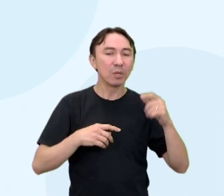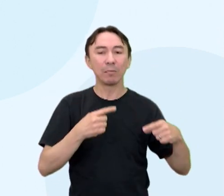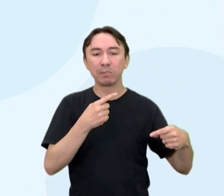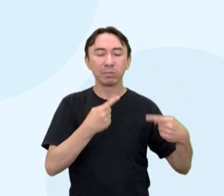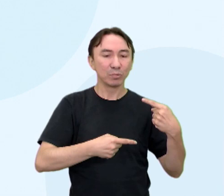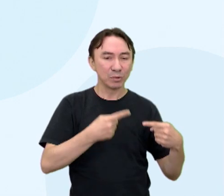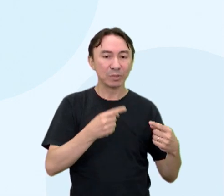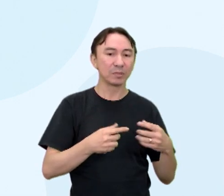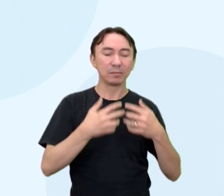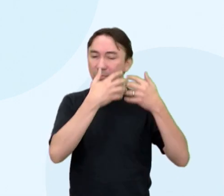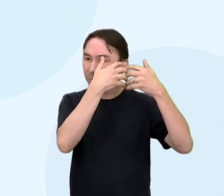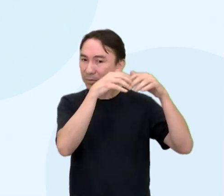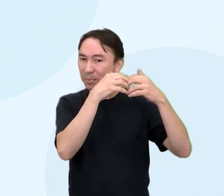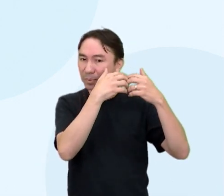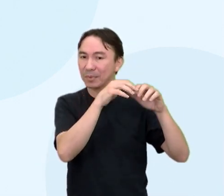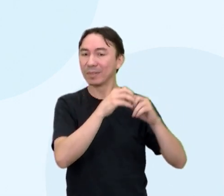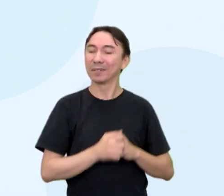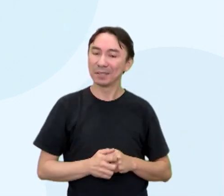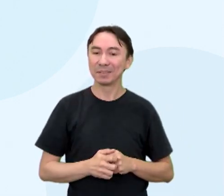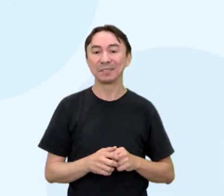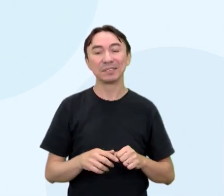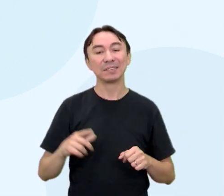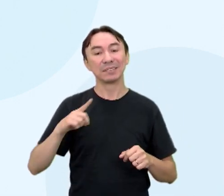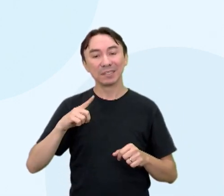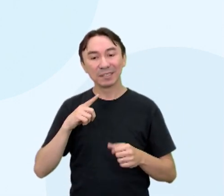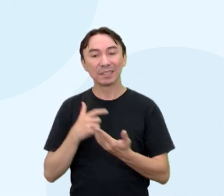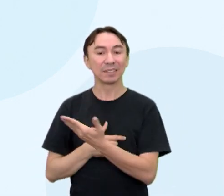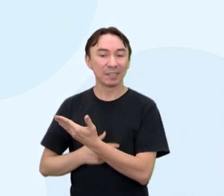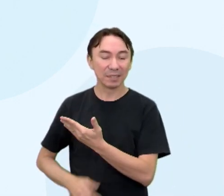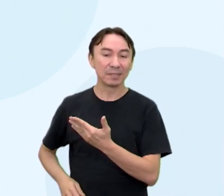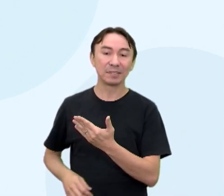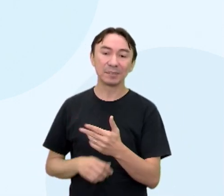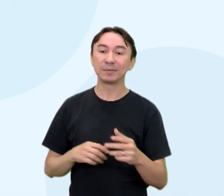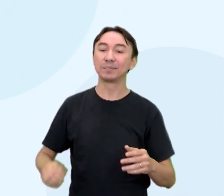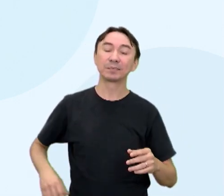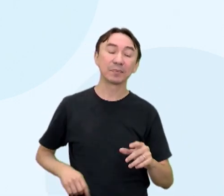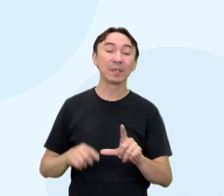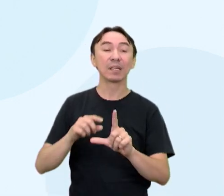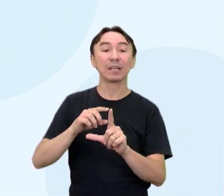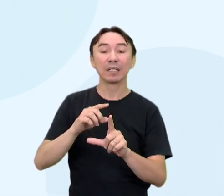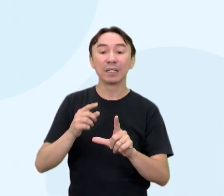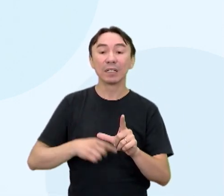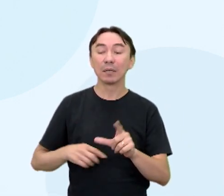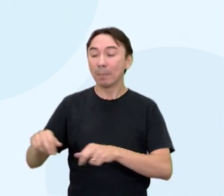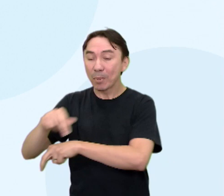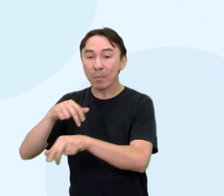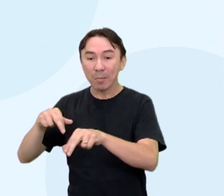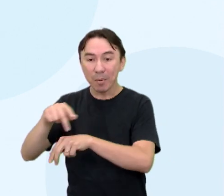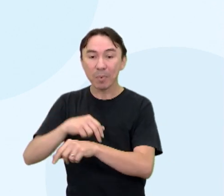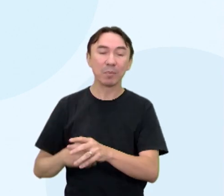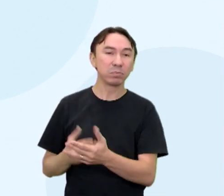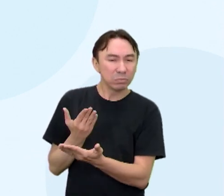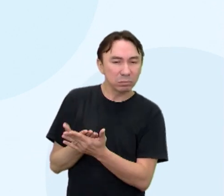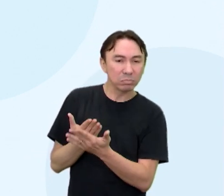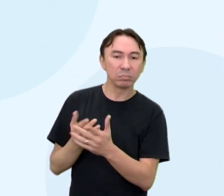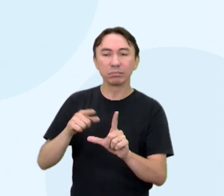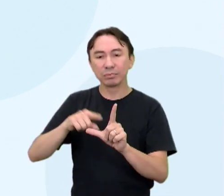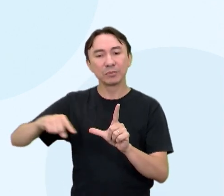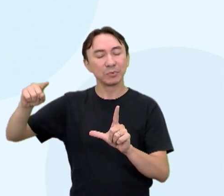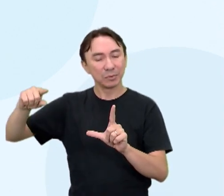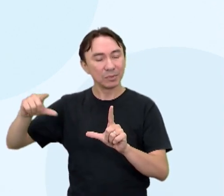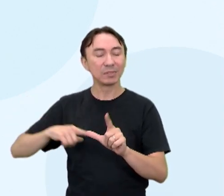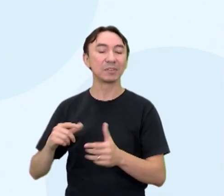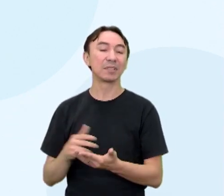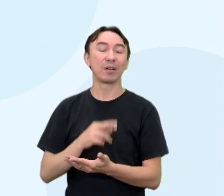a demografia e investigação das populações humanas a cargo do professor Russo, professora Maria Fernanda